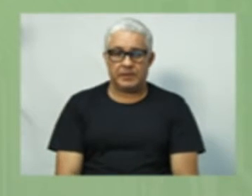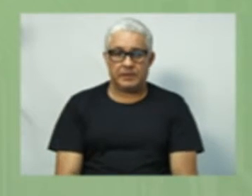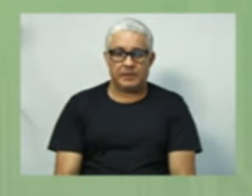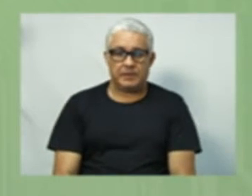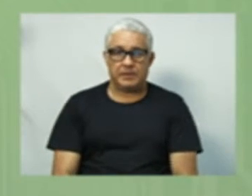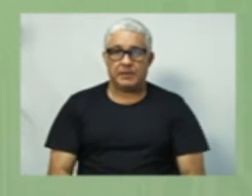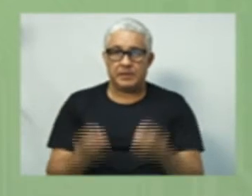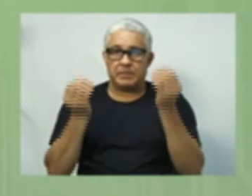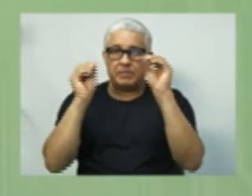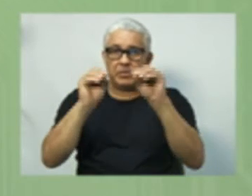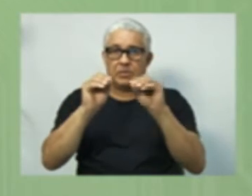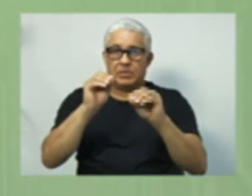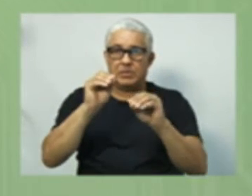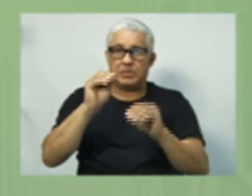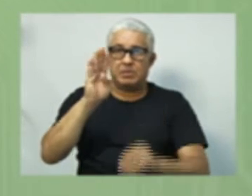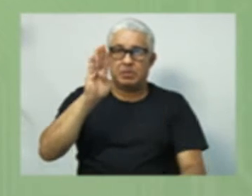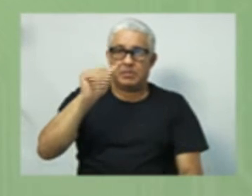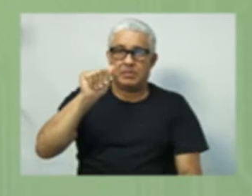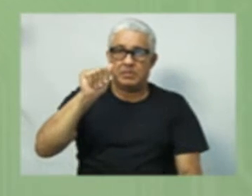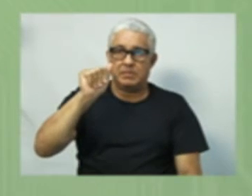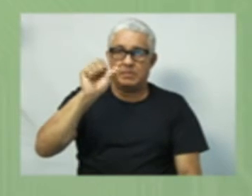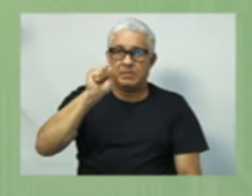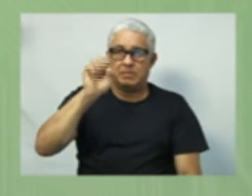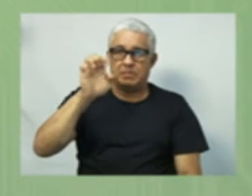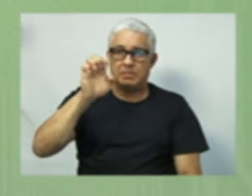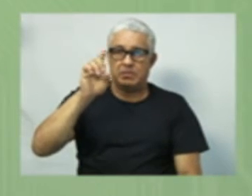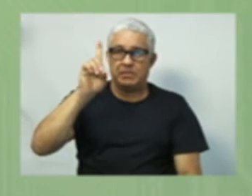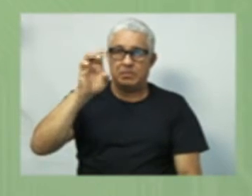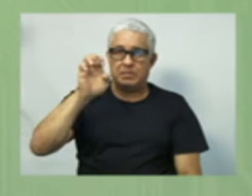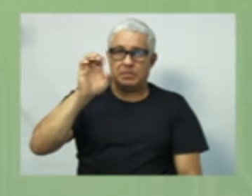de cálculo.